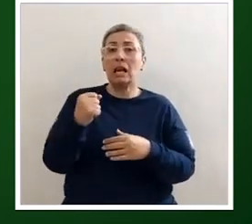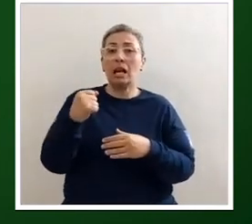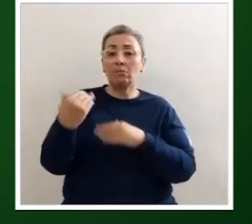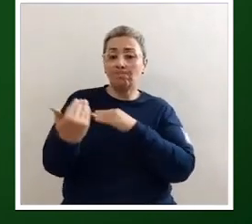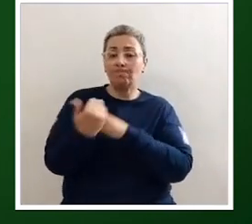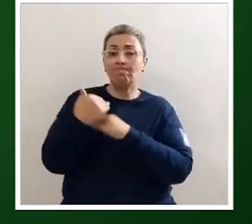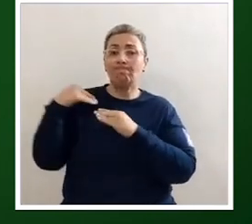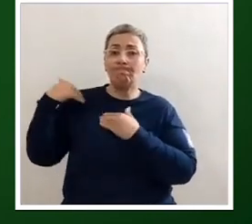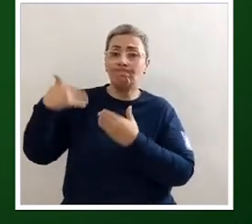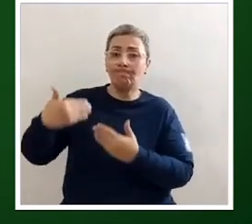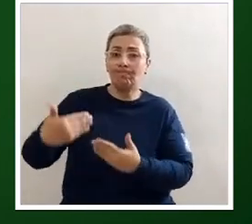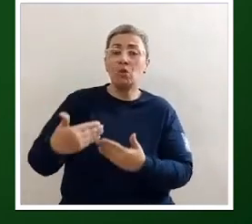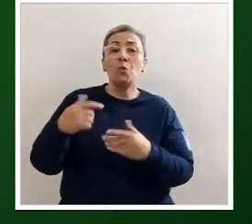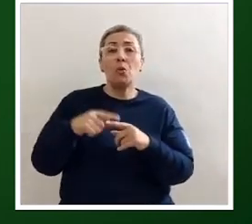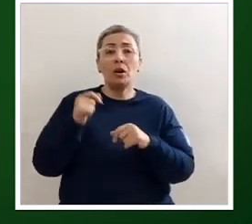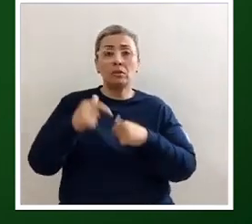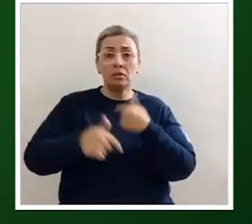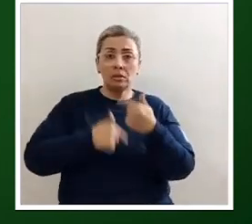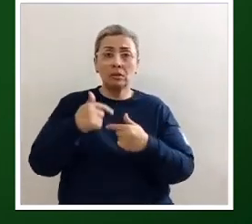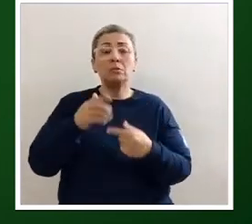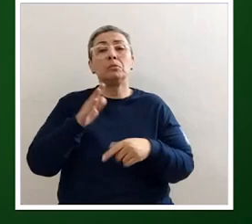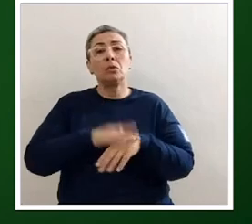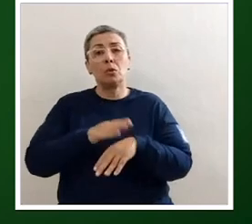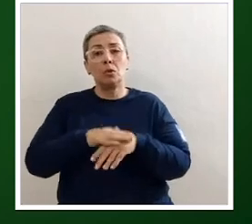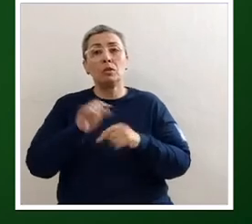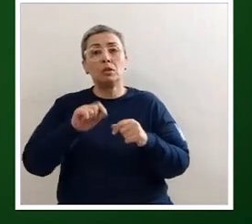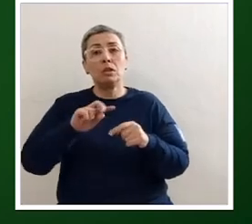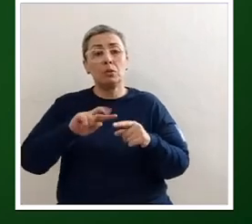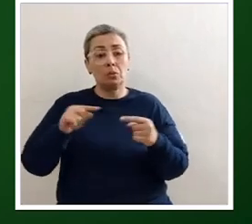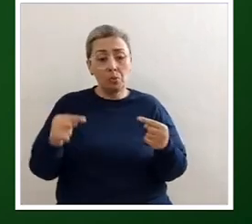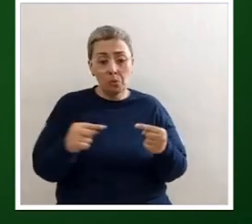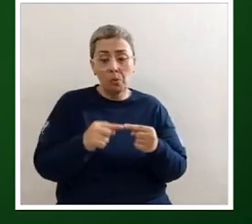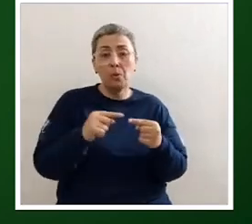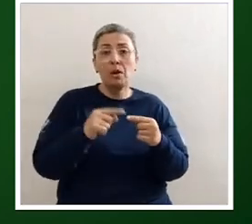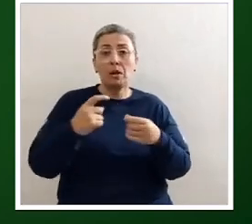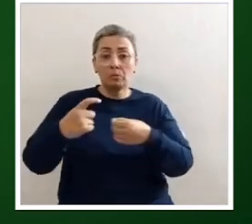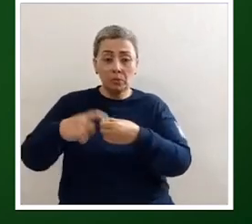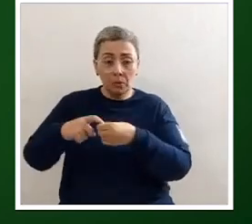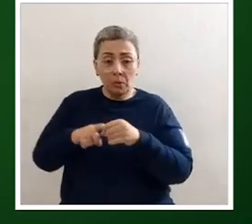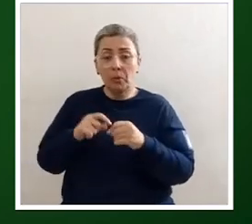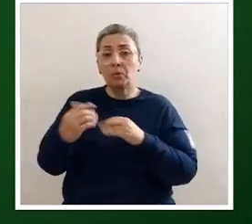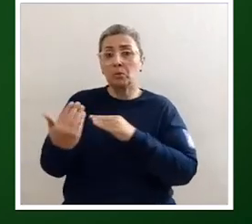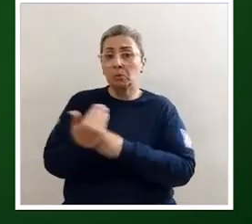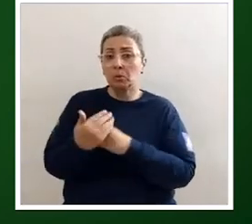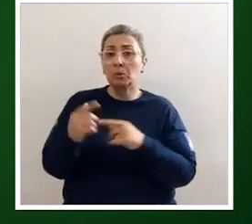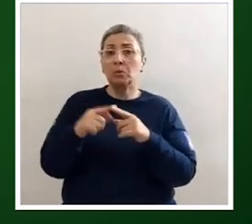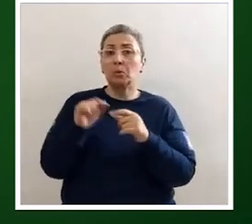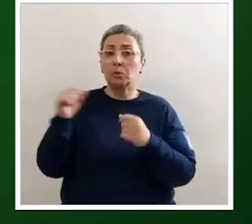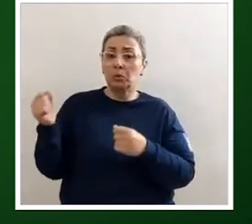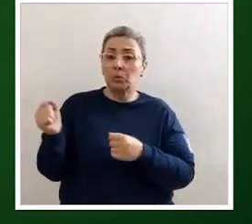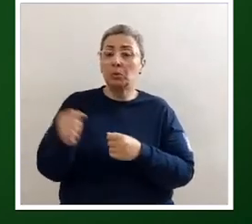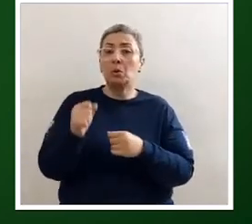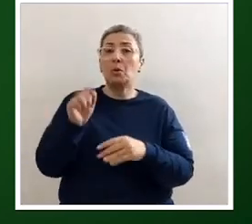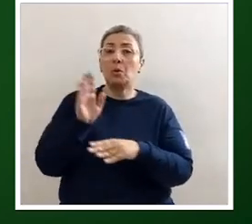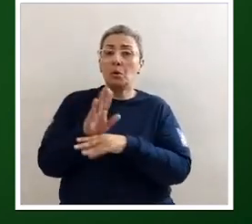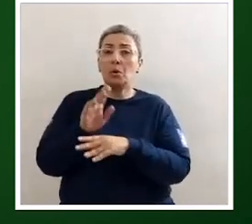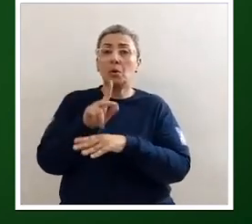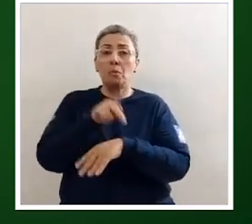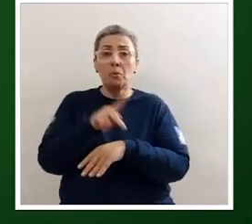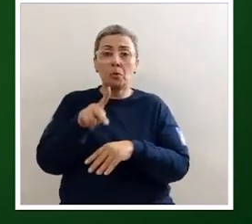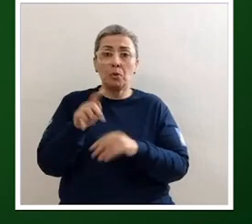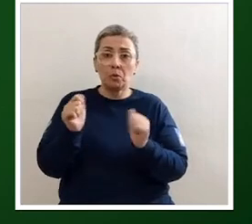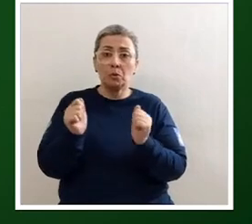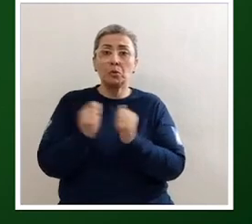percurso então o nosso trabalho tem sido feito nesse sentido buscar as parcerias em trazer e ajudar o professor lá na ponta